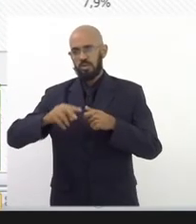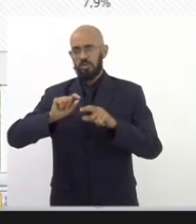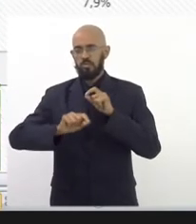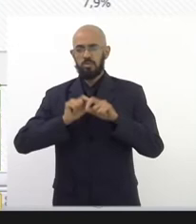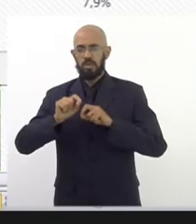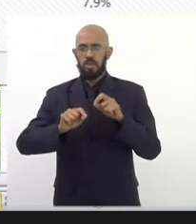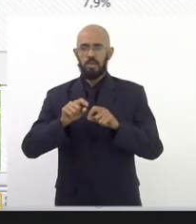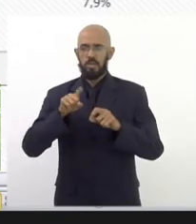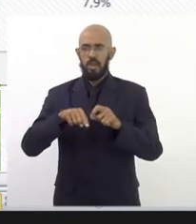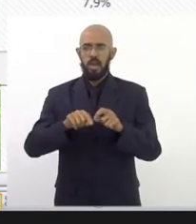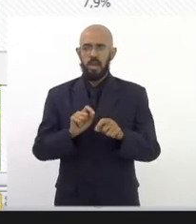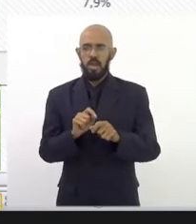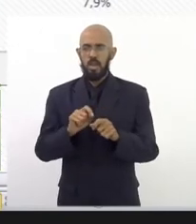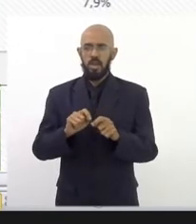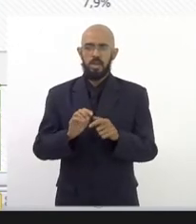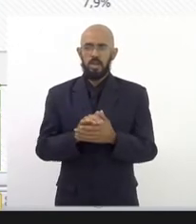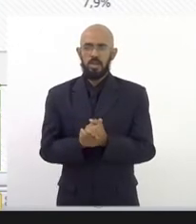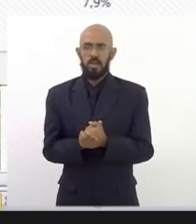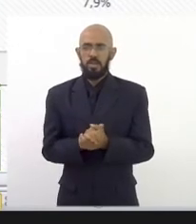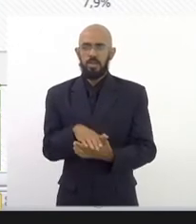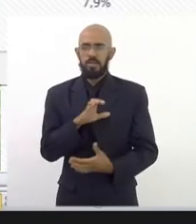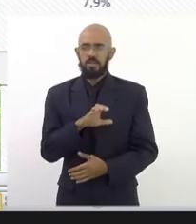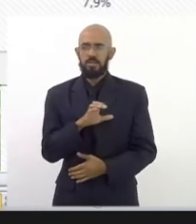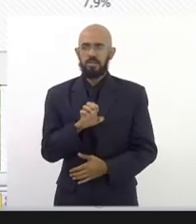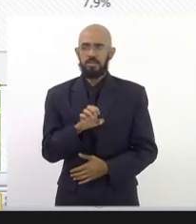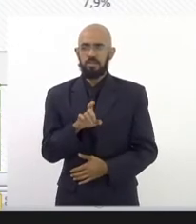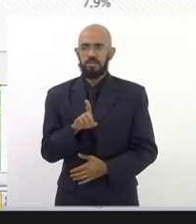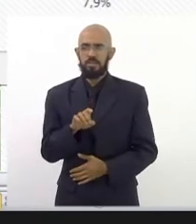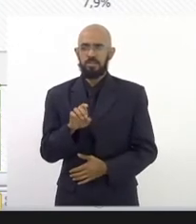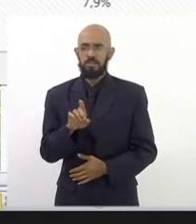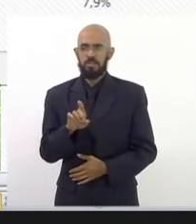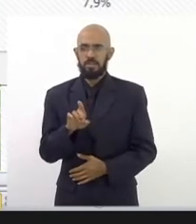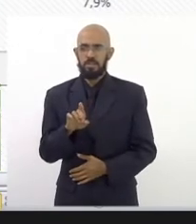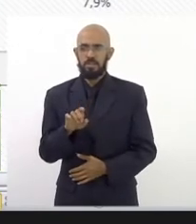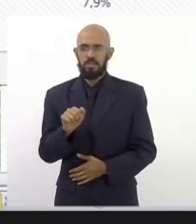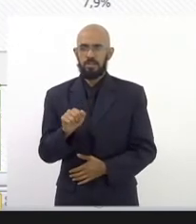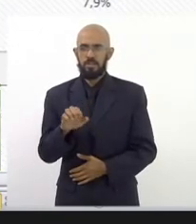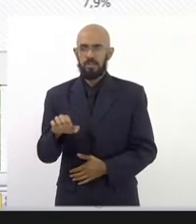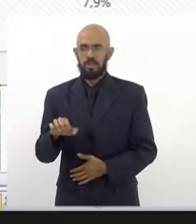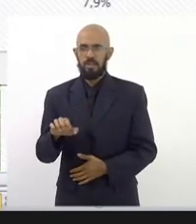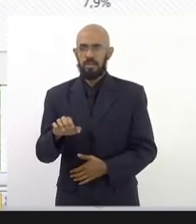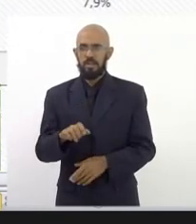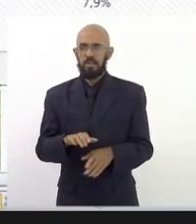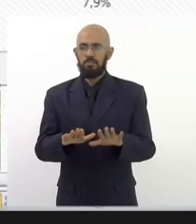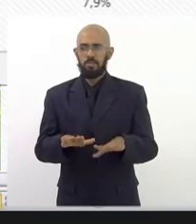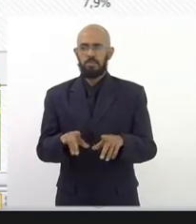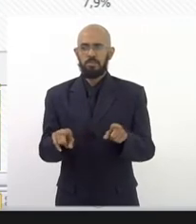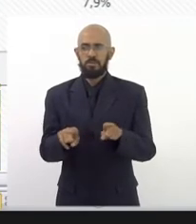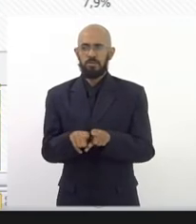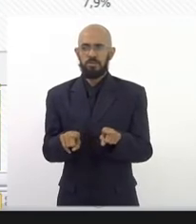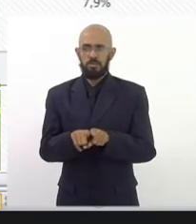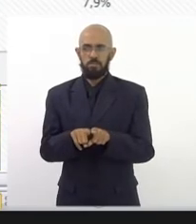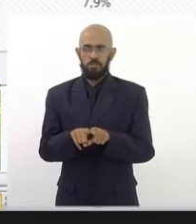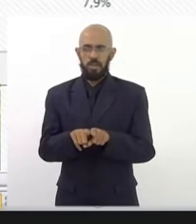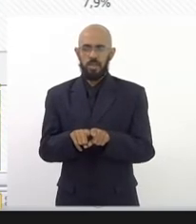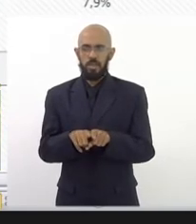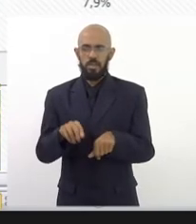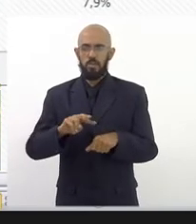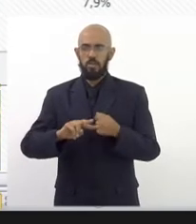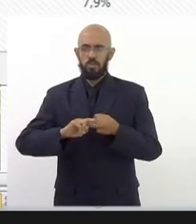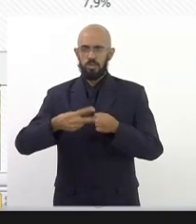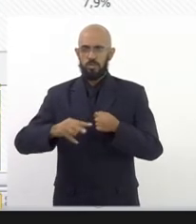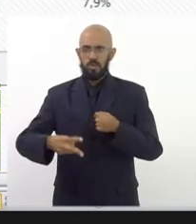é da SEDAI, mas também fruto do aumento da